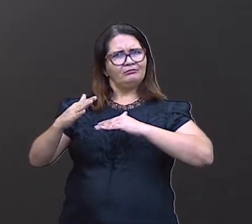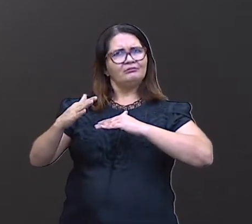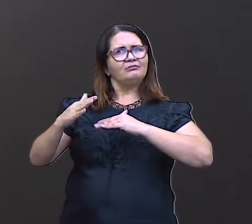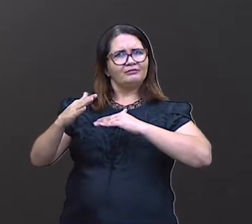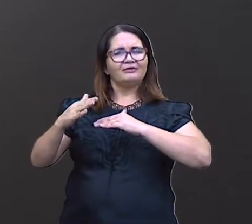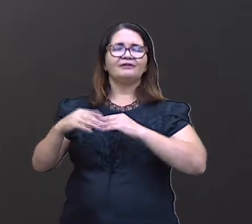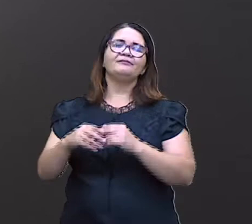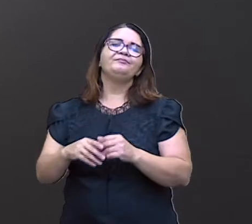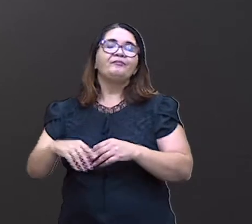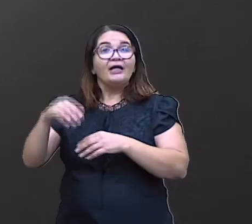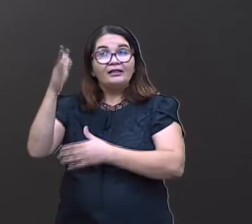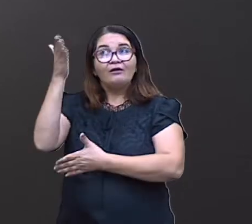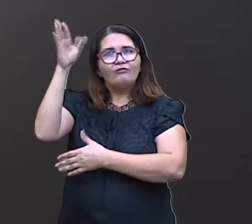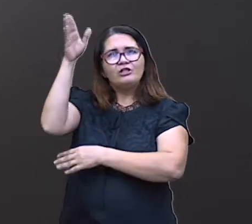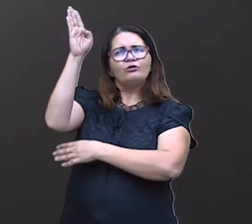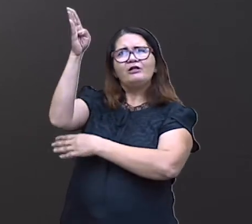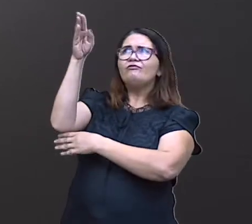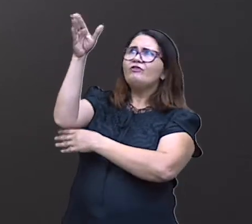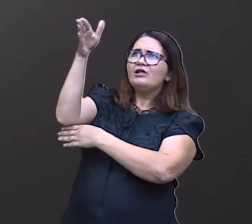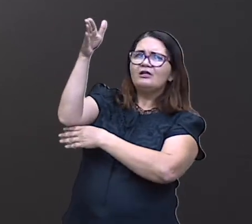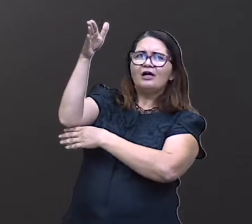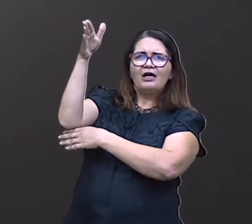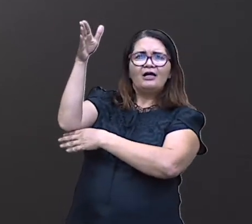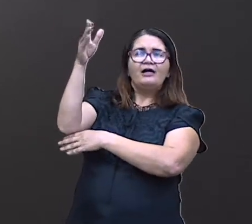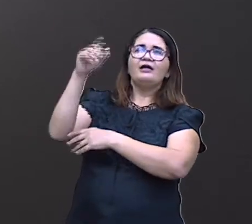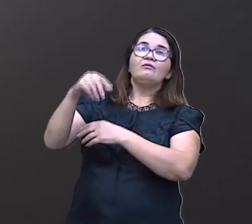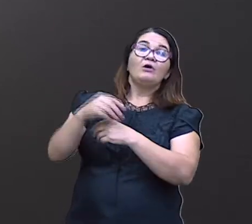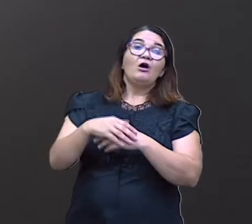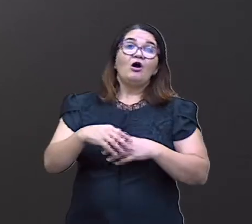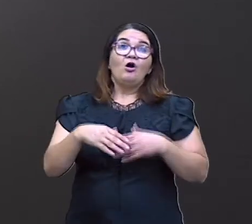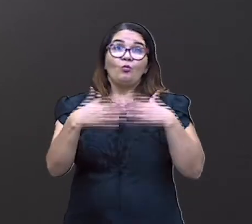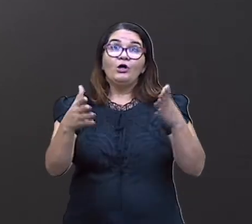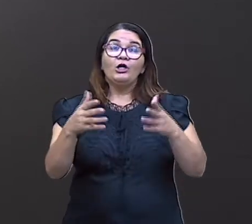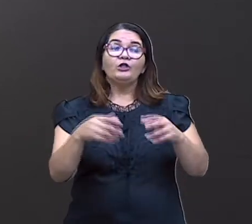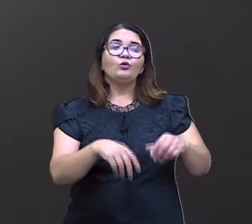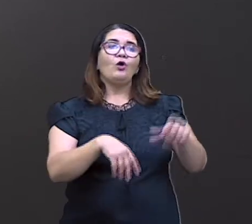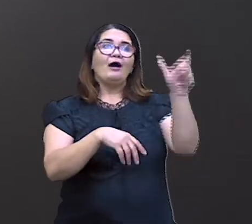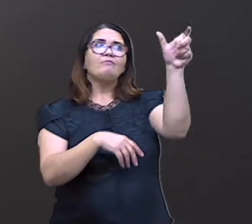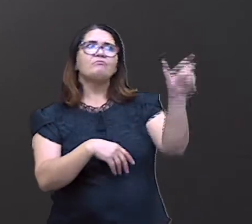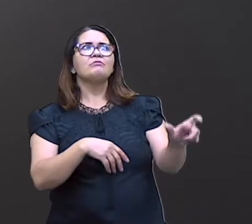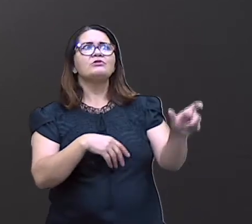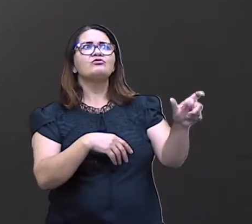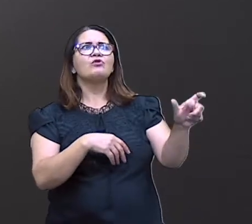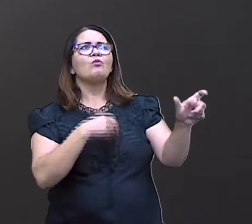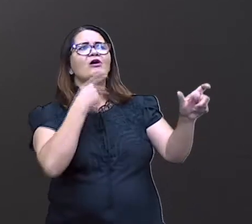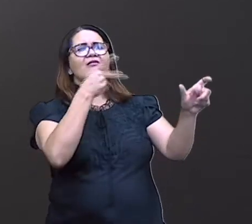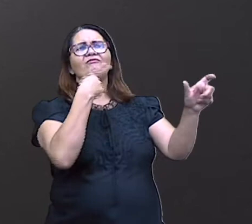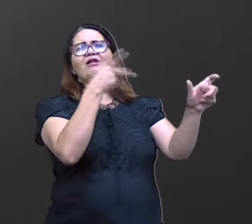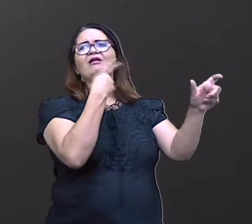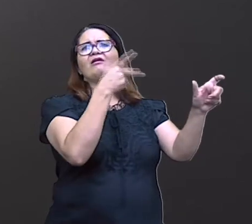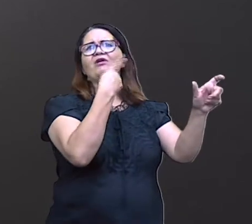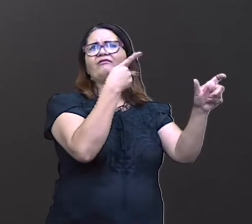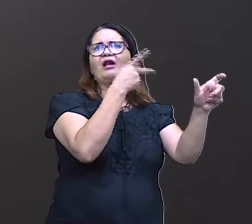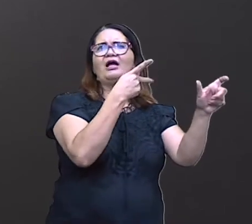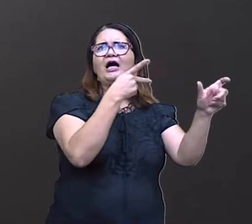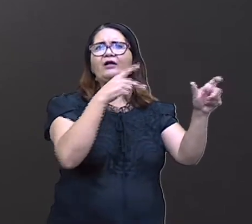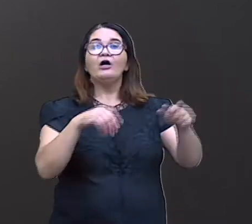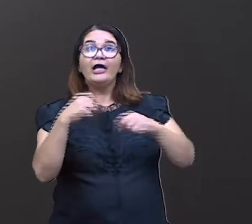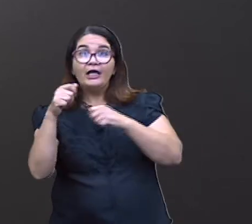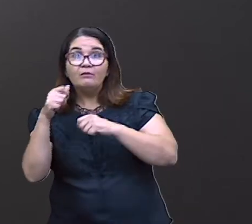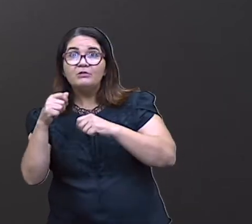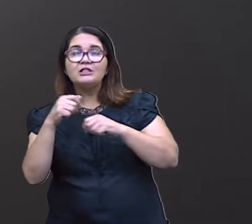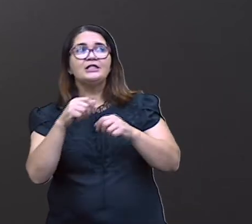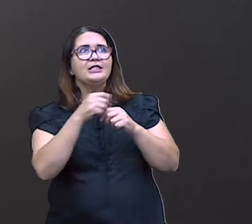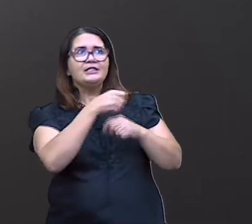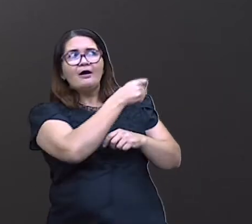cena. Quando um ator fala, ele posiciona esse boom para aquele ator. Quando o outro ator fala, ele precisa virar